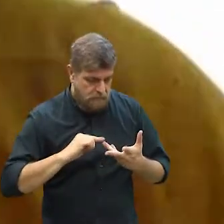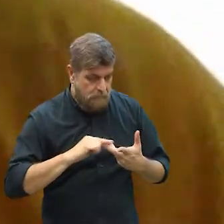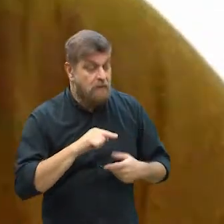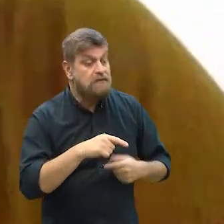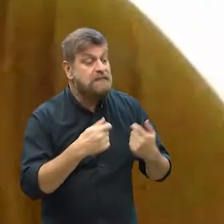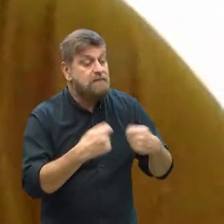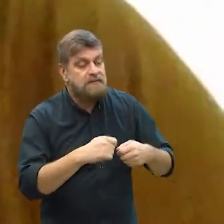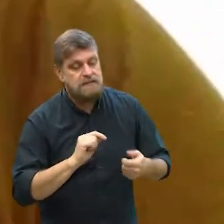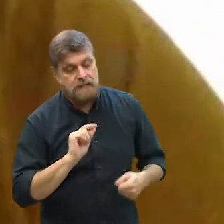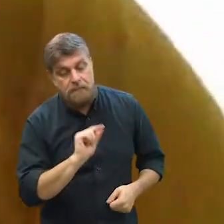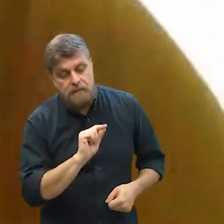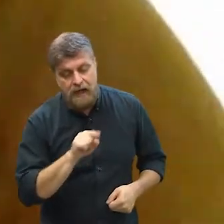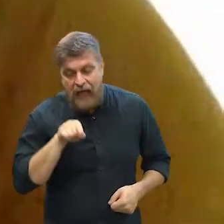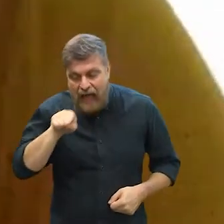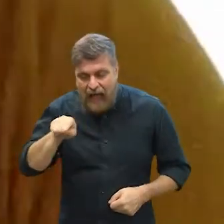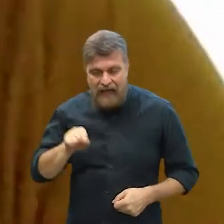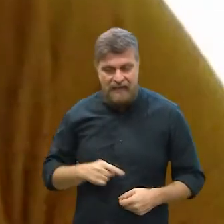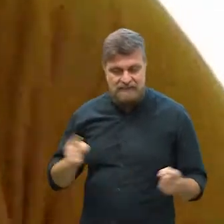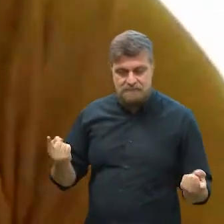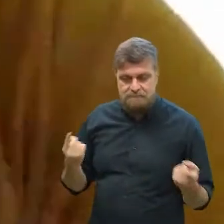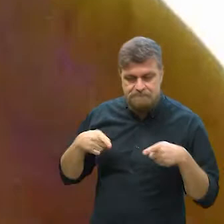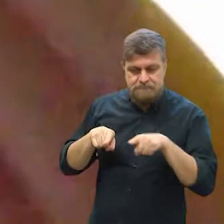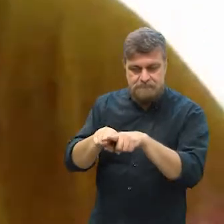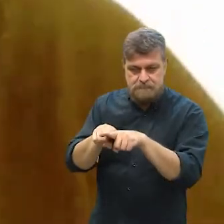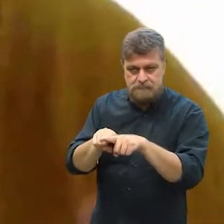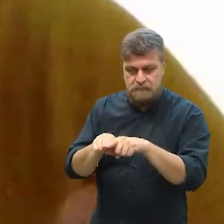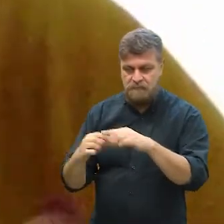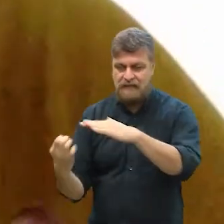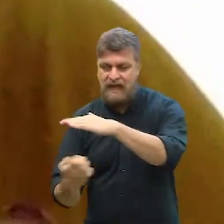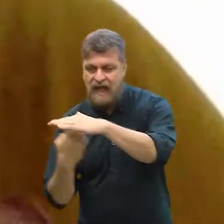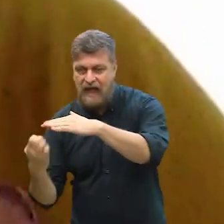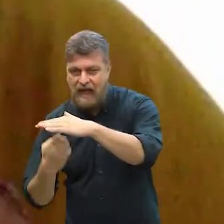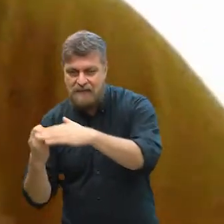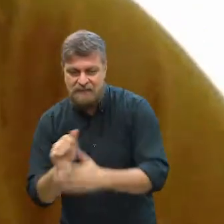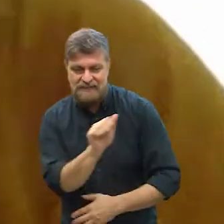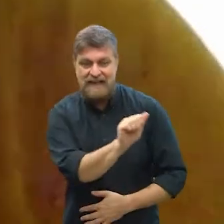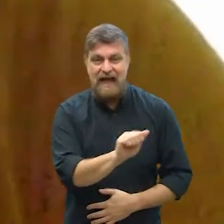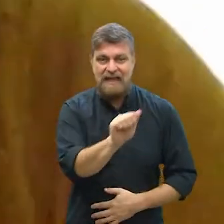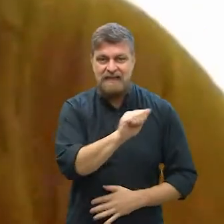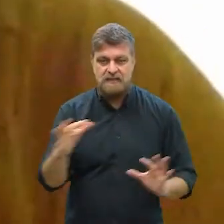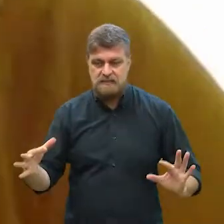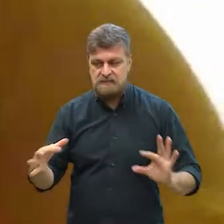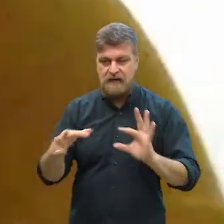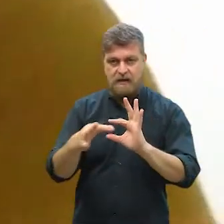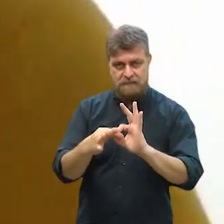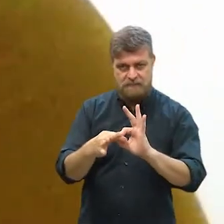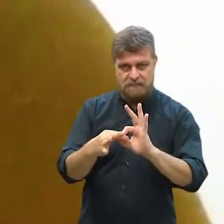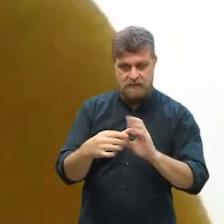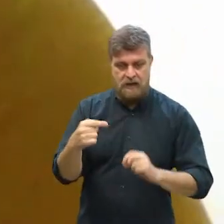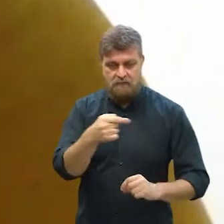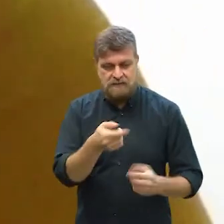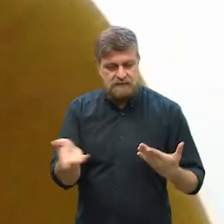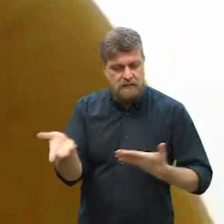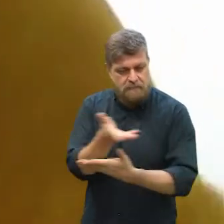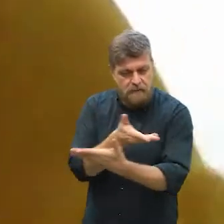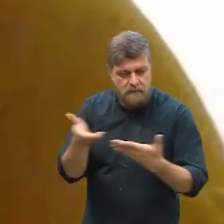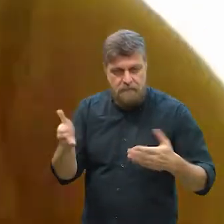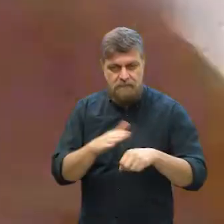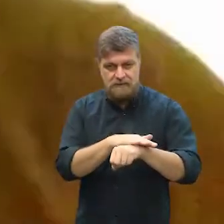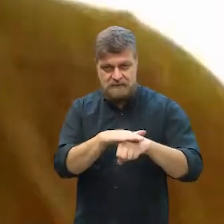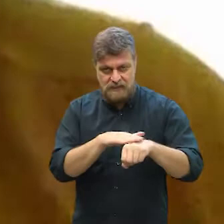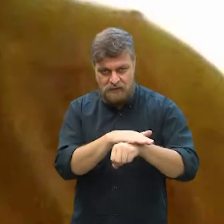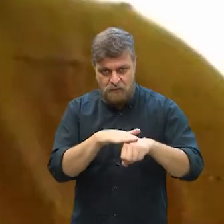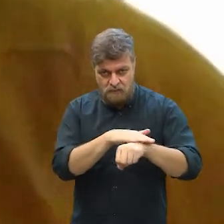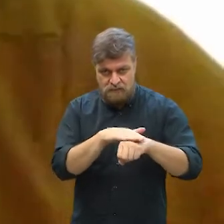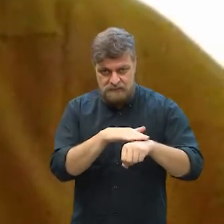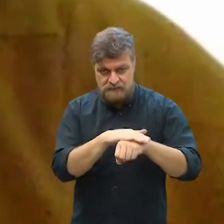olha, o que você precisa é essa agência, ou são essas agências, dependendo do projeto, e a gente vai te conectar com algumas delas para você ter uma conversa que tem mais aderência ao que